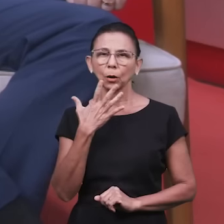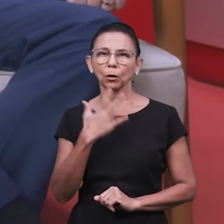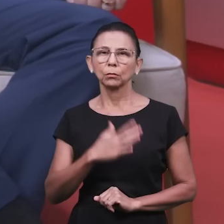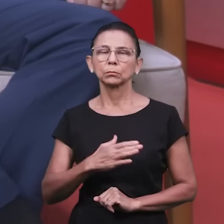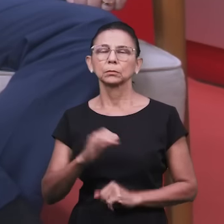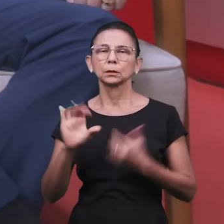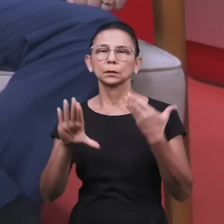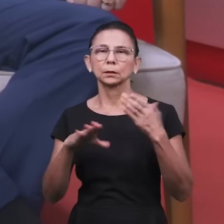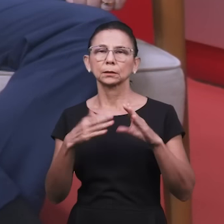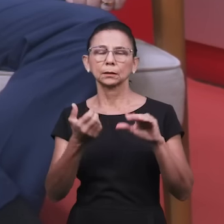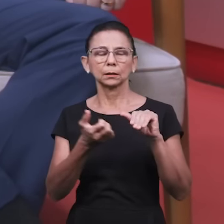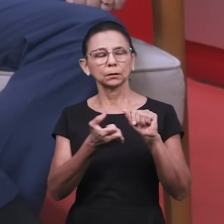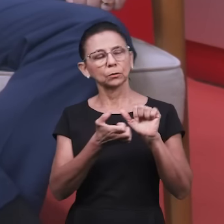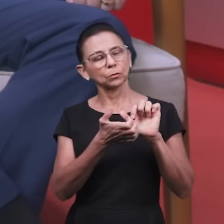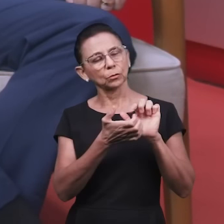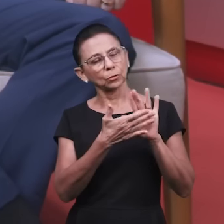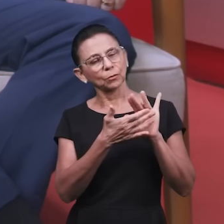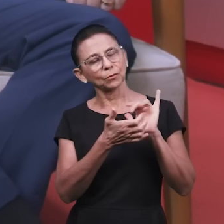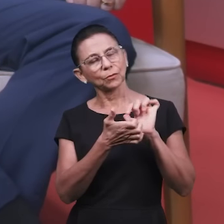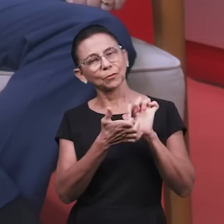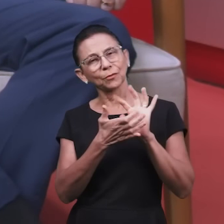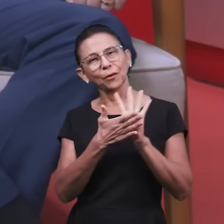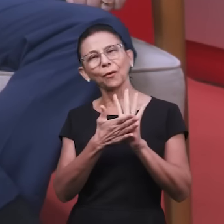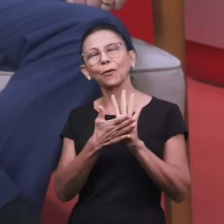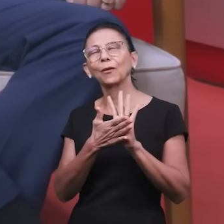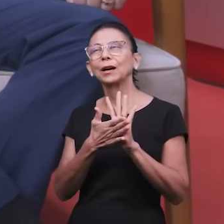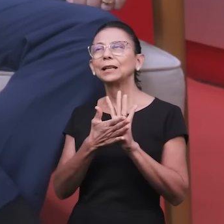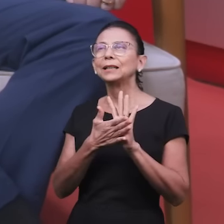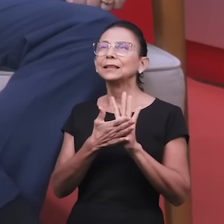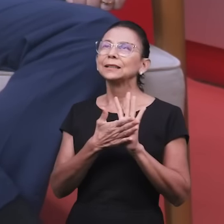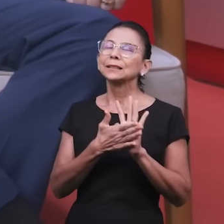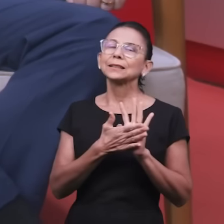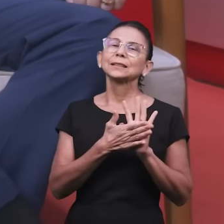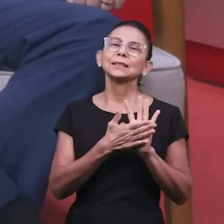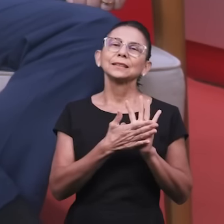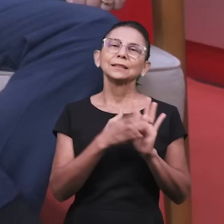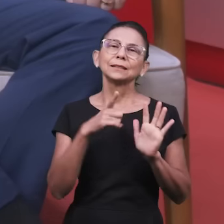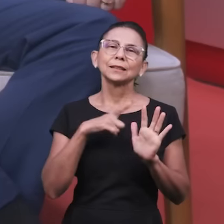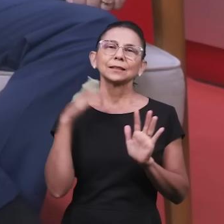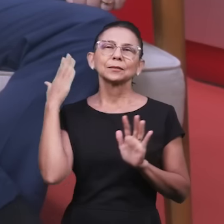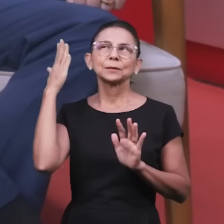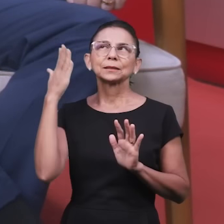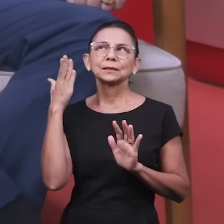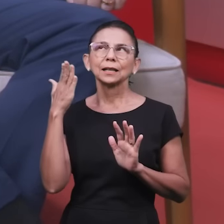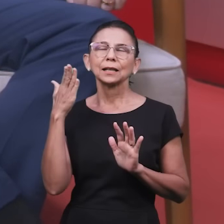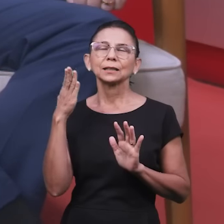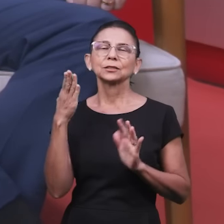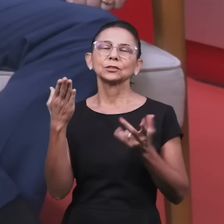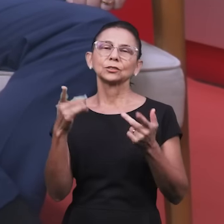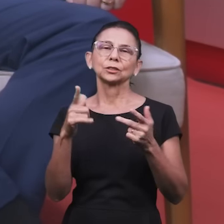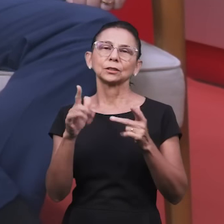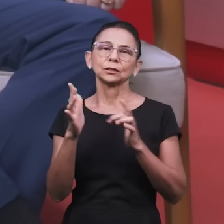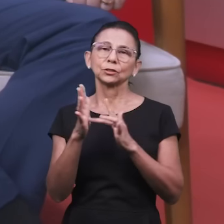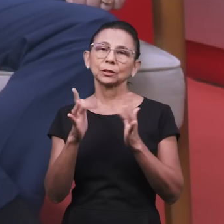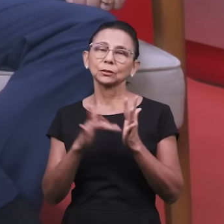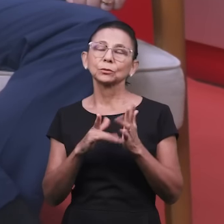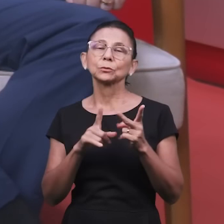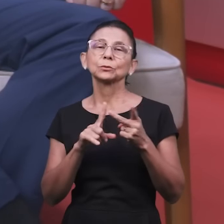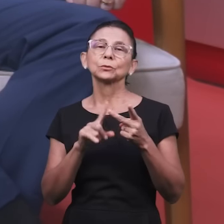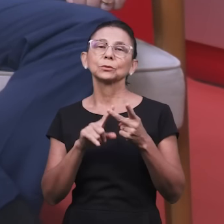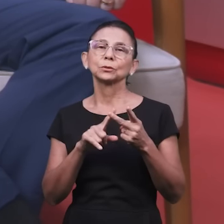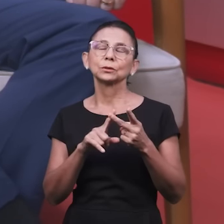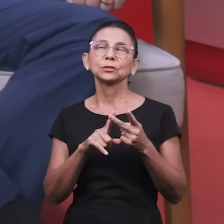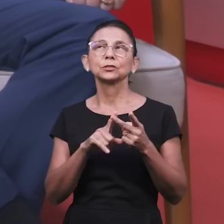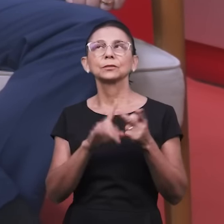louvores, músicas que falam que Jesus dá felicidade, dá prosperidade, dá